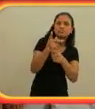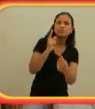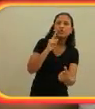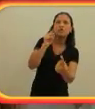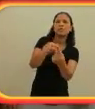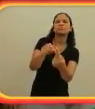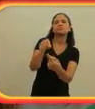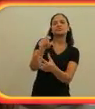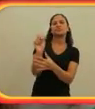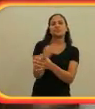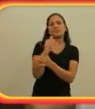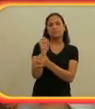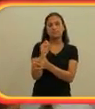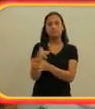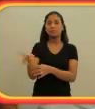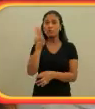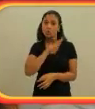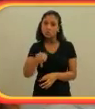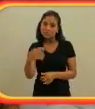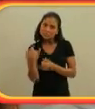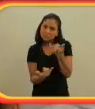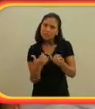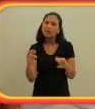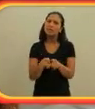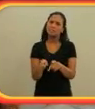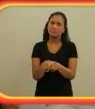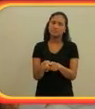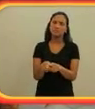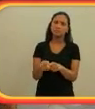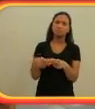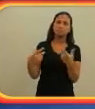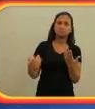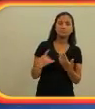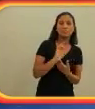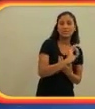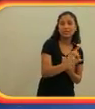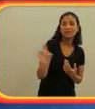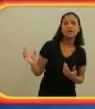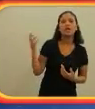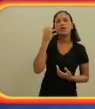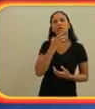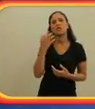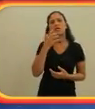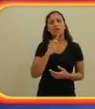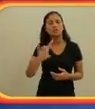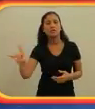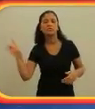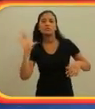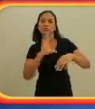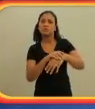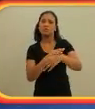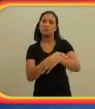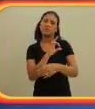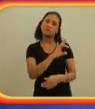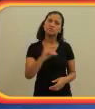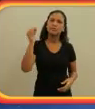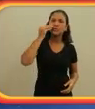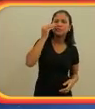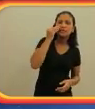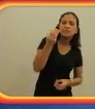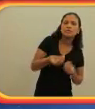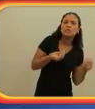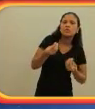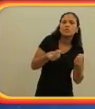daí, a gente vai buscar os objetivos que são terapêuticos. E utiliza-se muitas brincadeiras também,